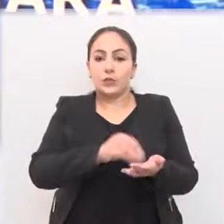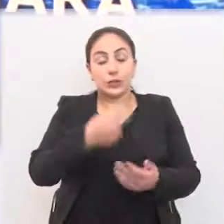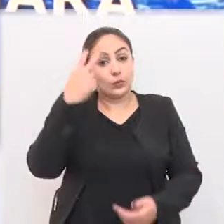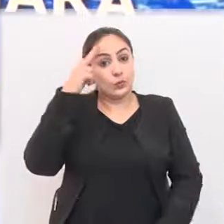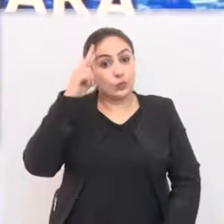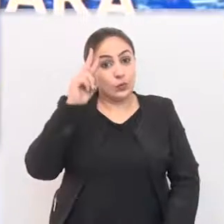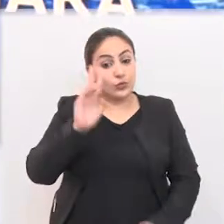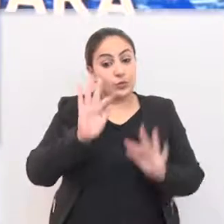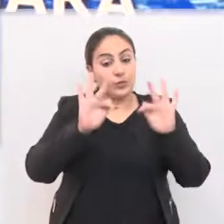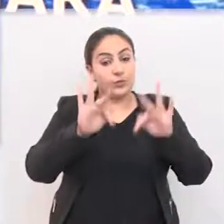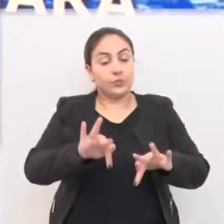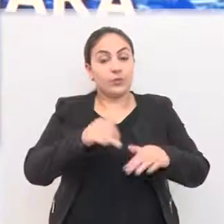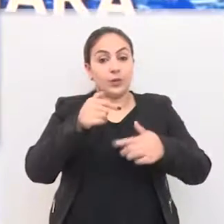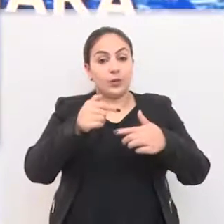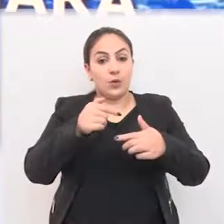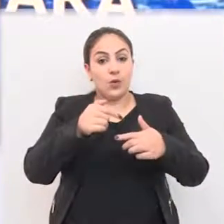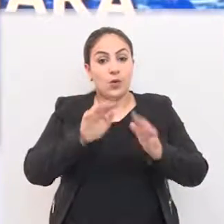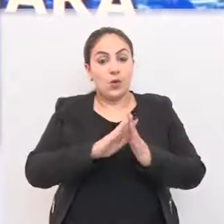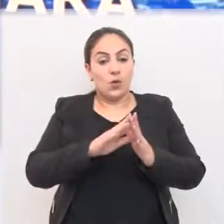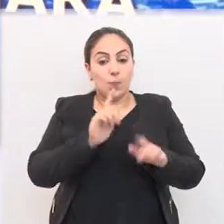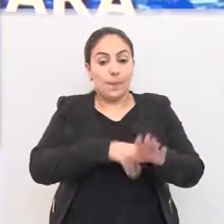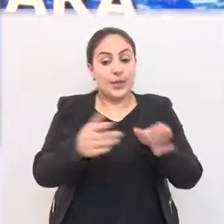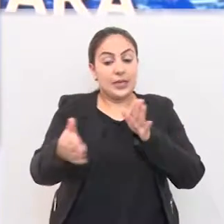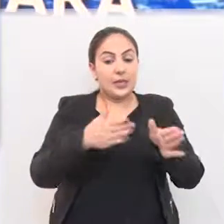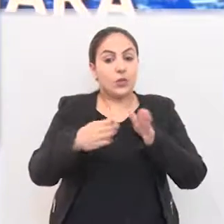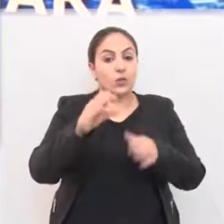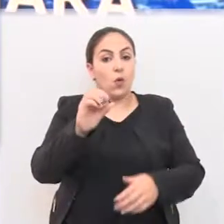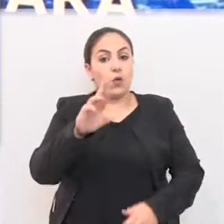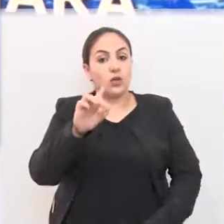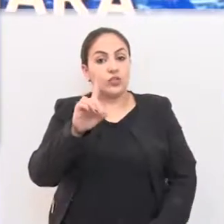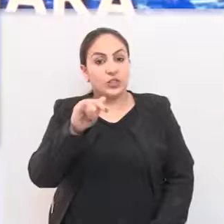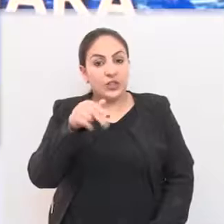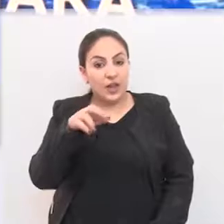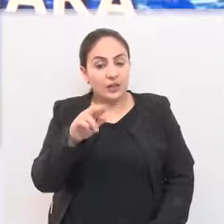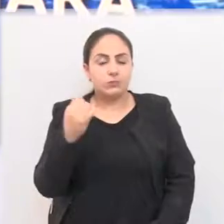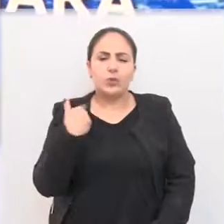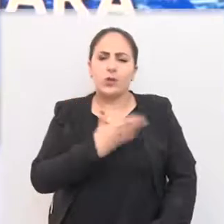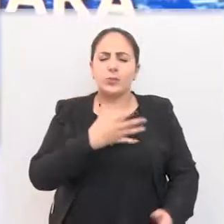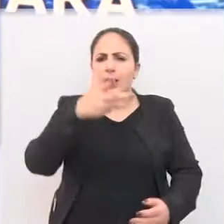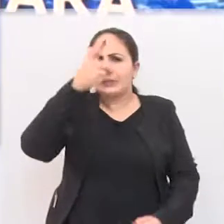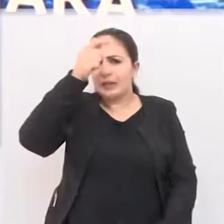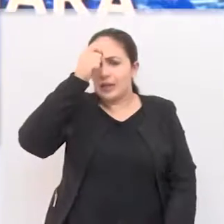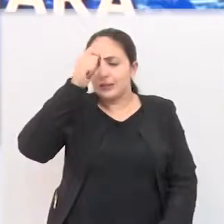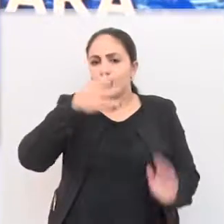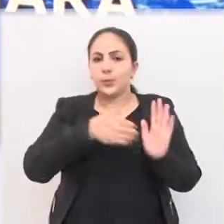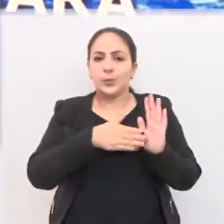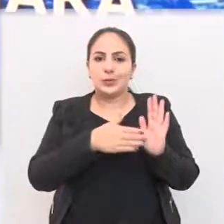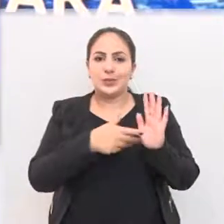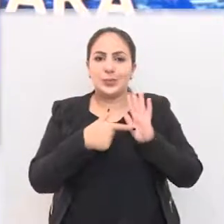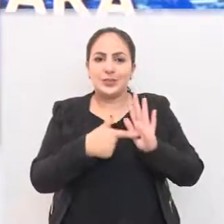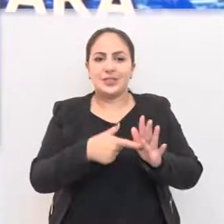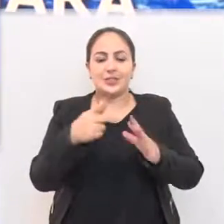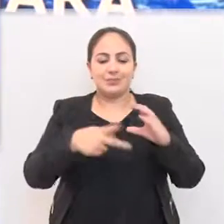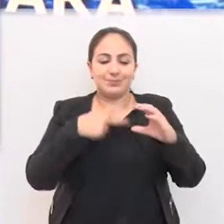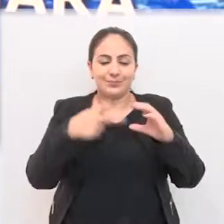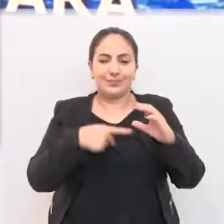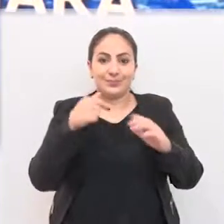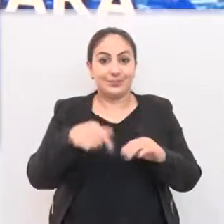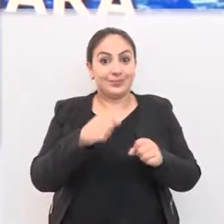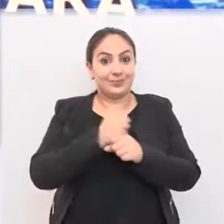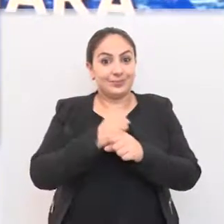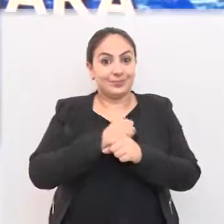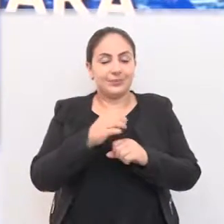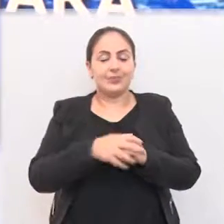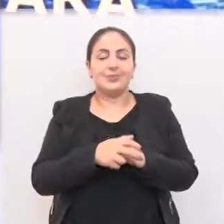Faltando 2 dias para o fim do período ordinário, podemos trazer um balanço das proposições apresentadas na Câmara de